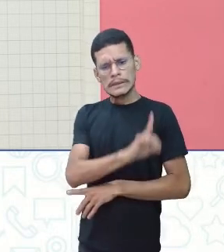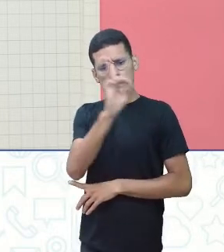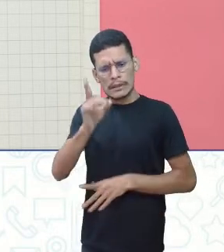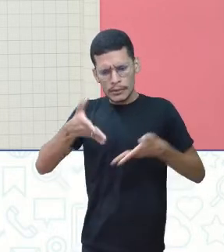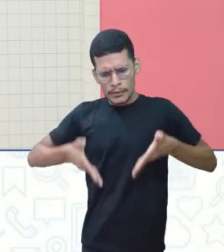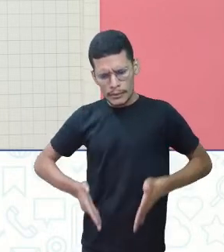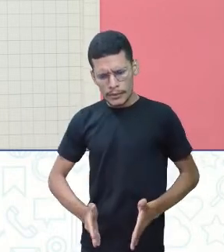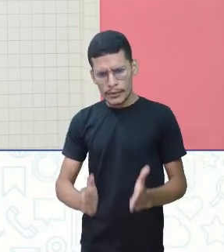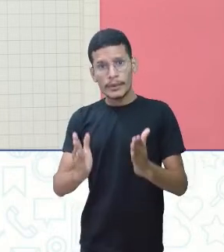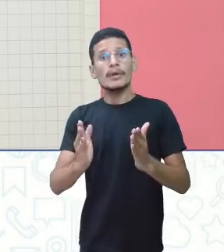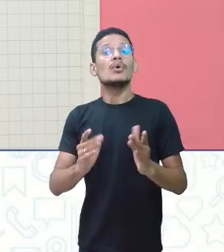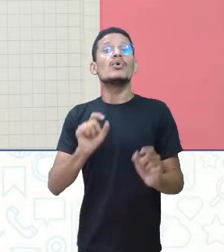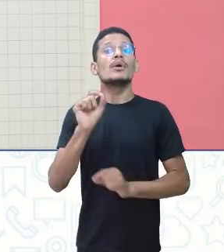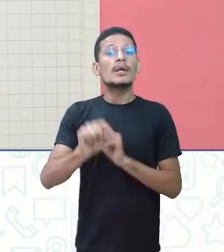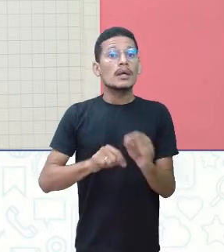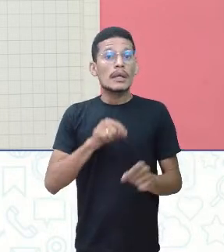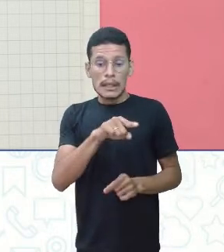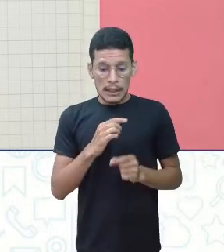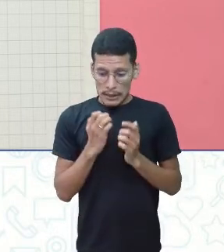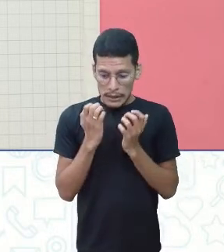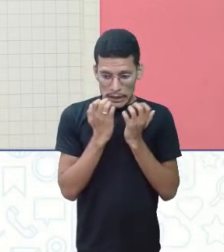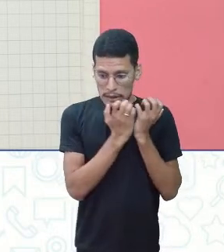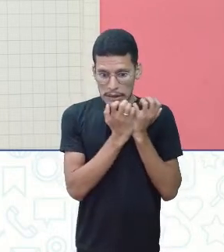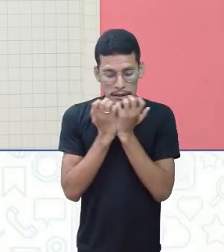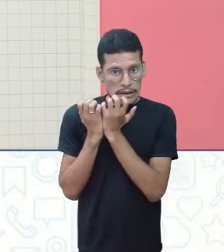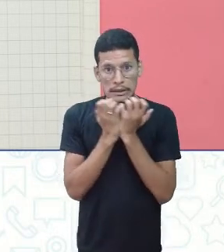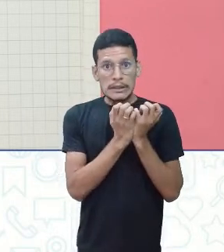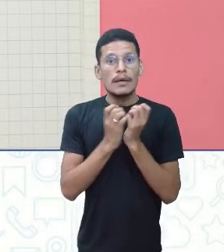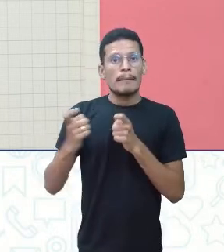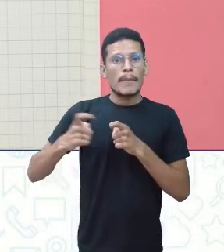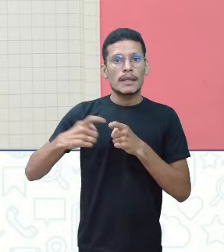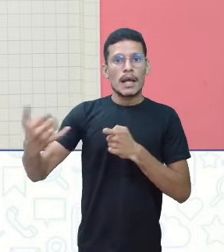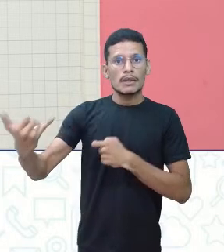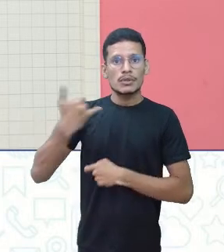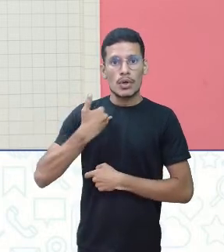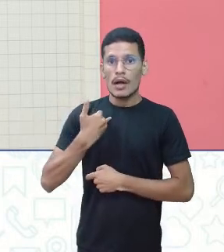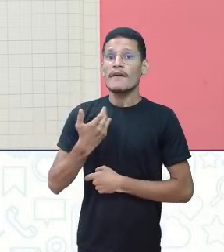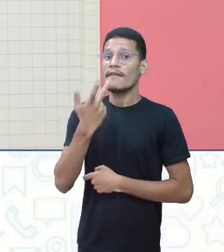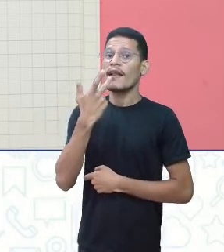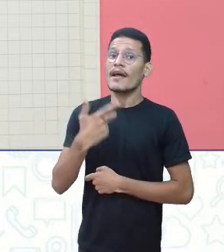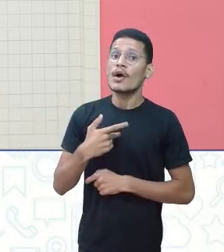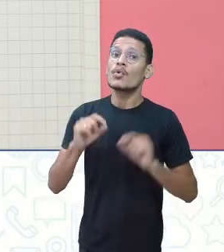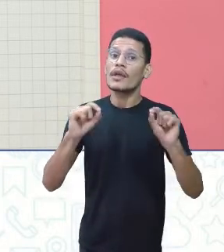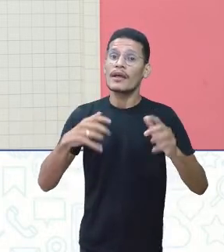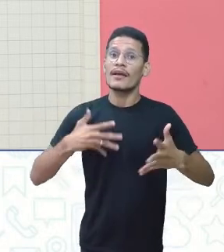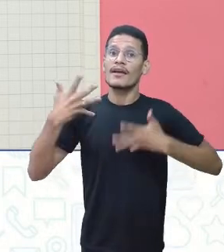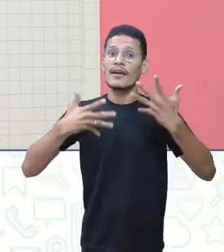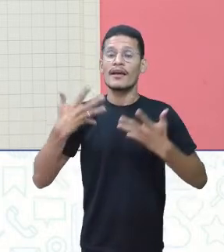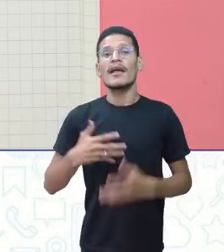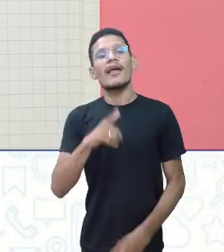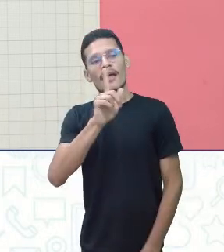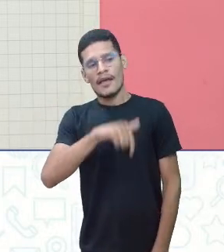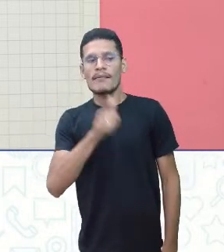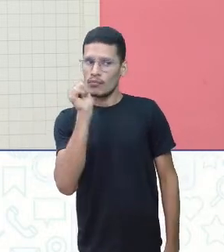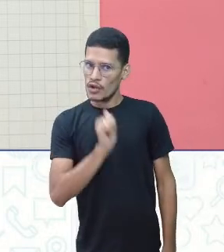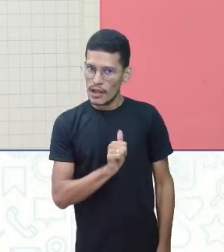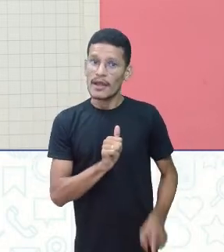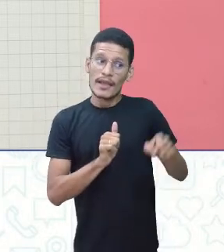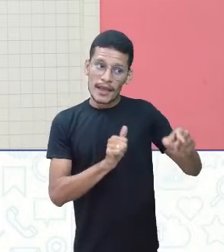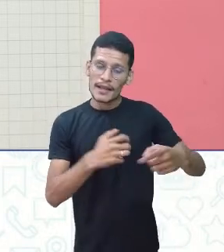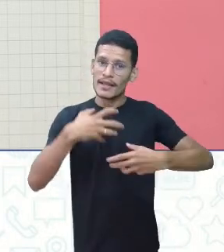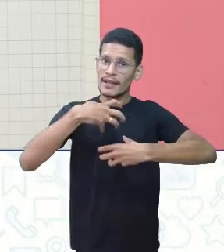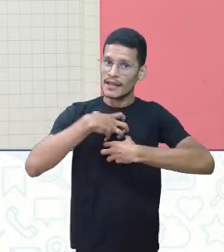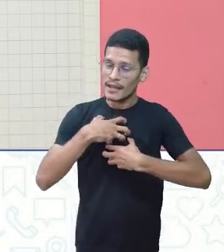ansioso, consumira as unhas até a médica anunciar contente. É mulher. O rei suspirou aliviado, estava